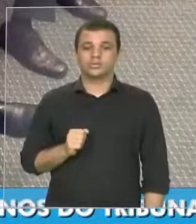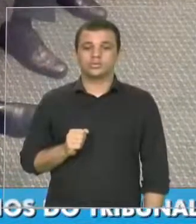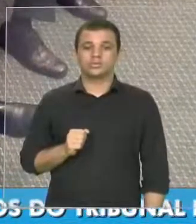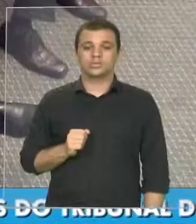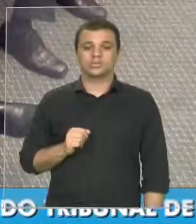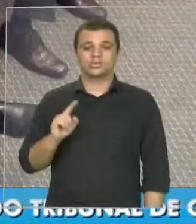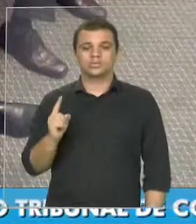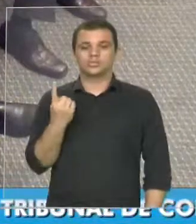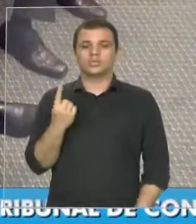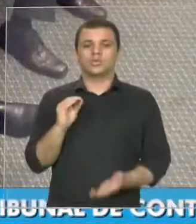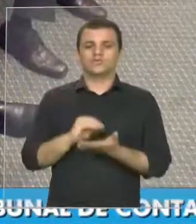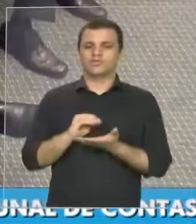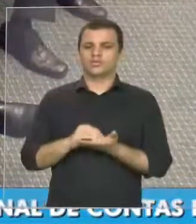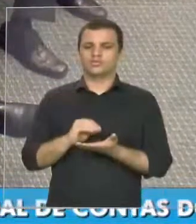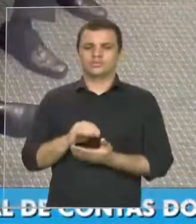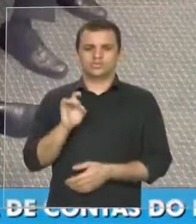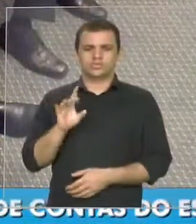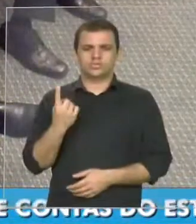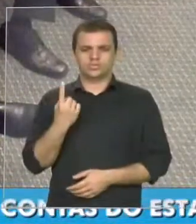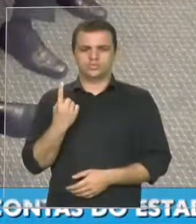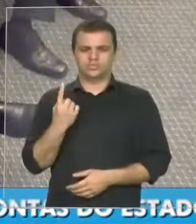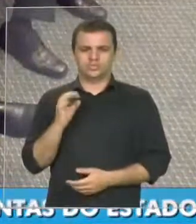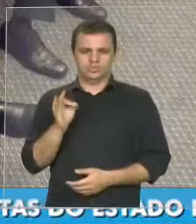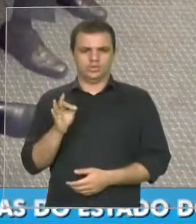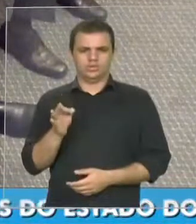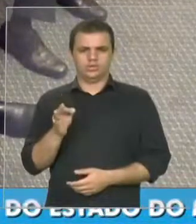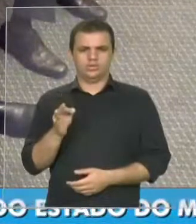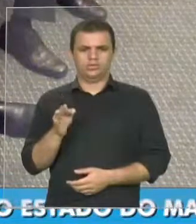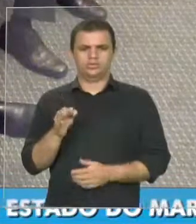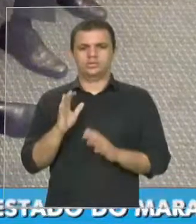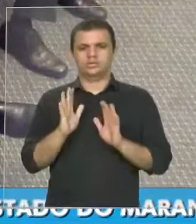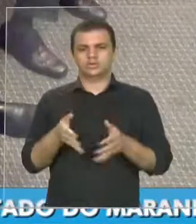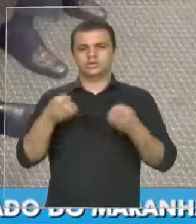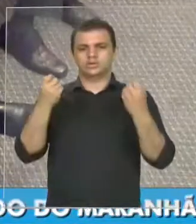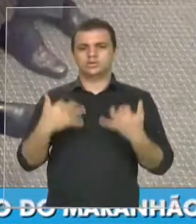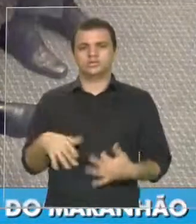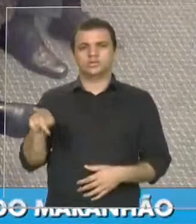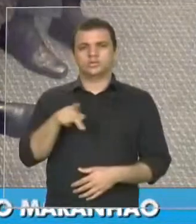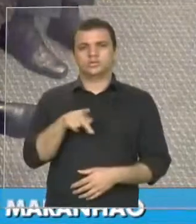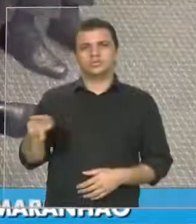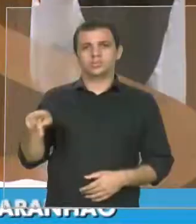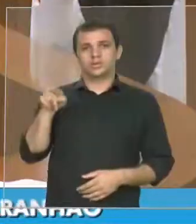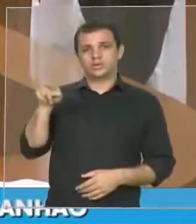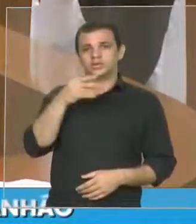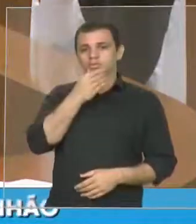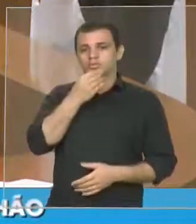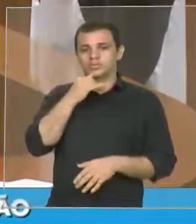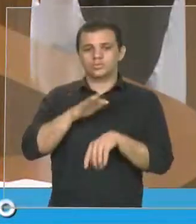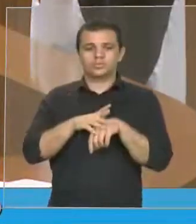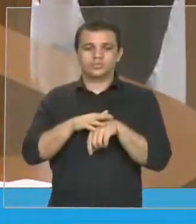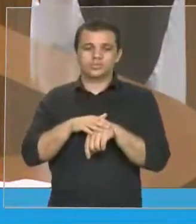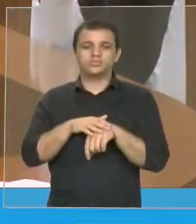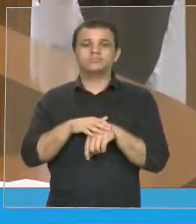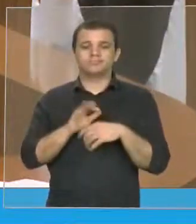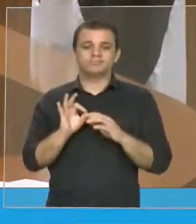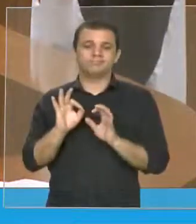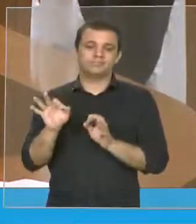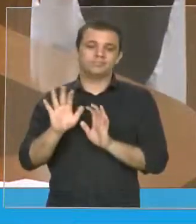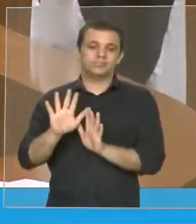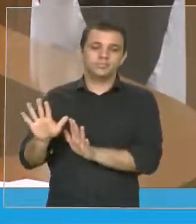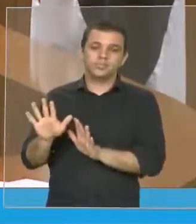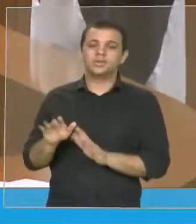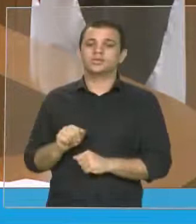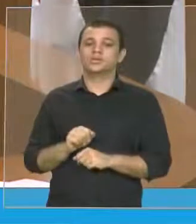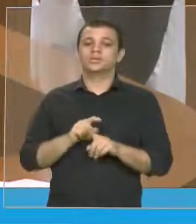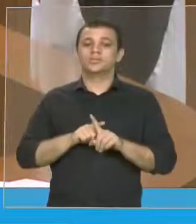apenas um está ausente, não é isso? Já foi justificado pelo presidente, que ele está com um problema de saúde, mas fico muito feliz em vê-los